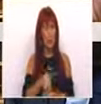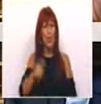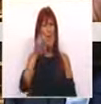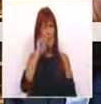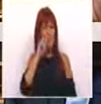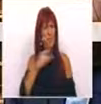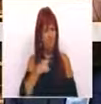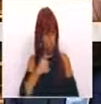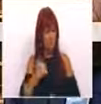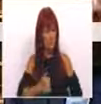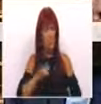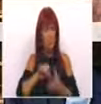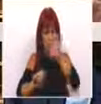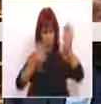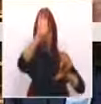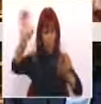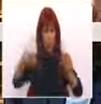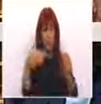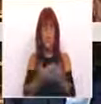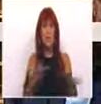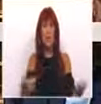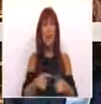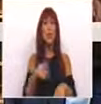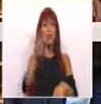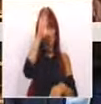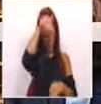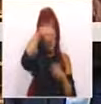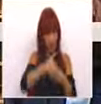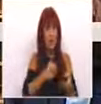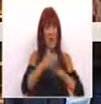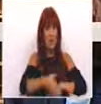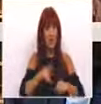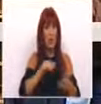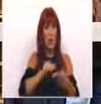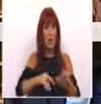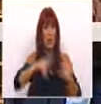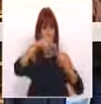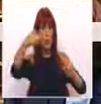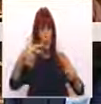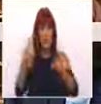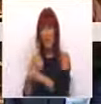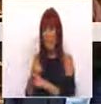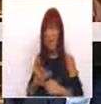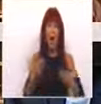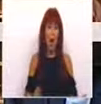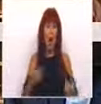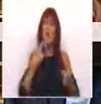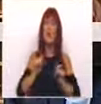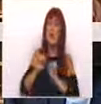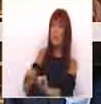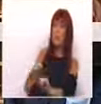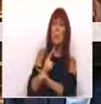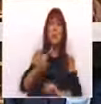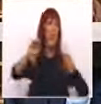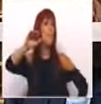Defende intransigentemente a descentralização. Fê-lo no Governo, através de contratos interadministrativos, falo agora na oposição, porque